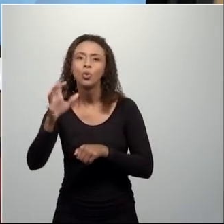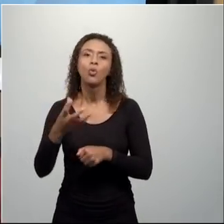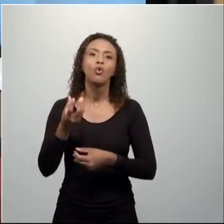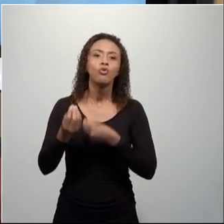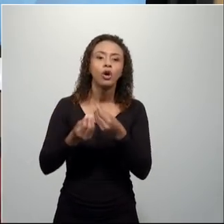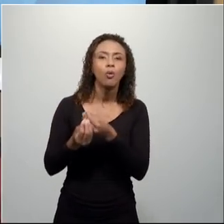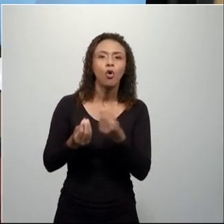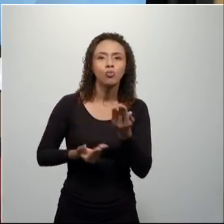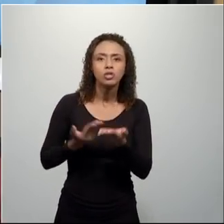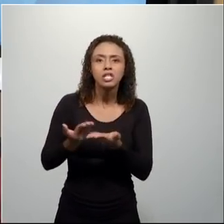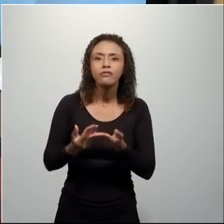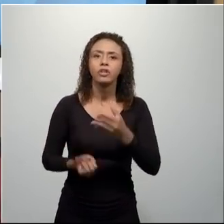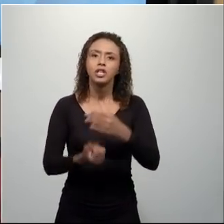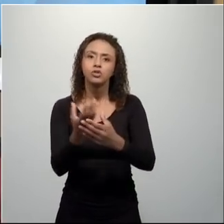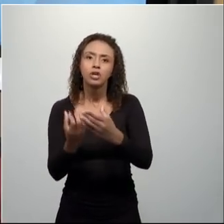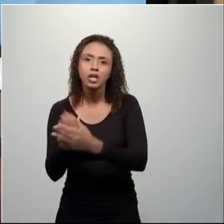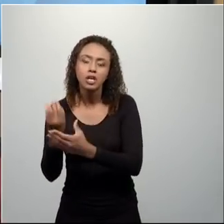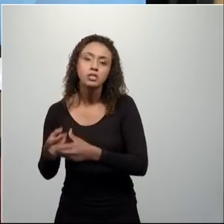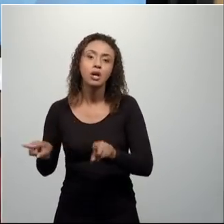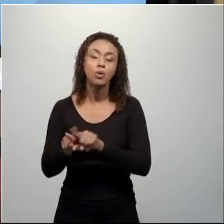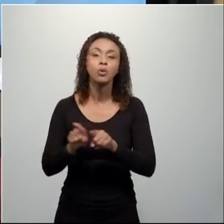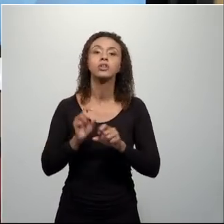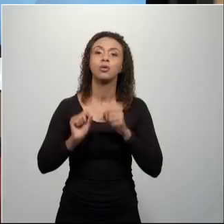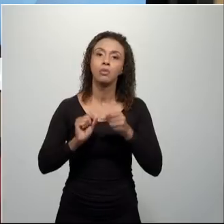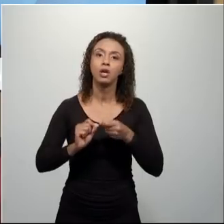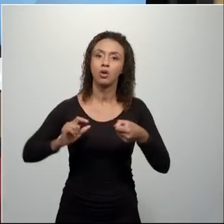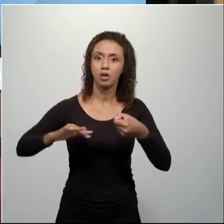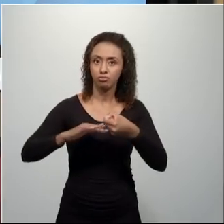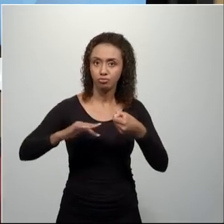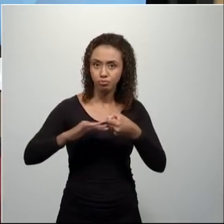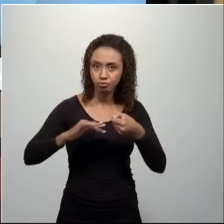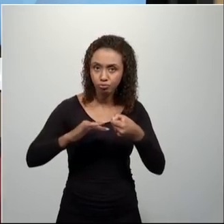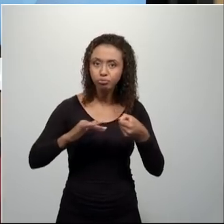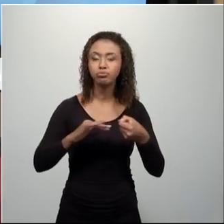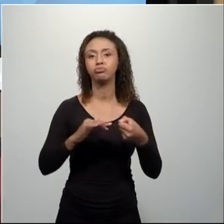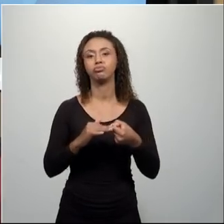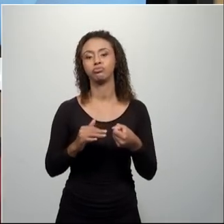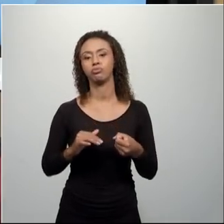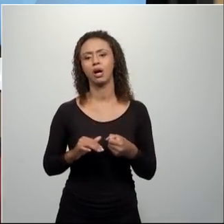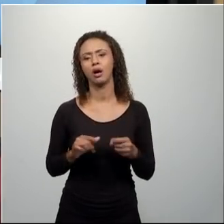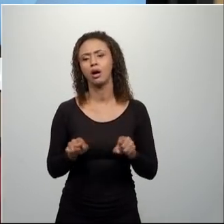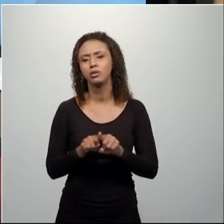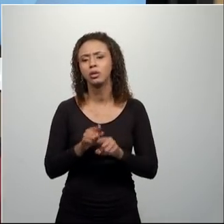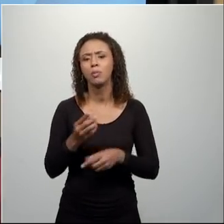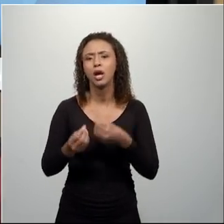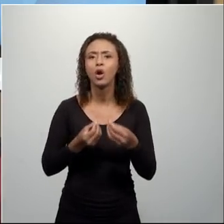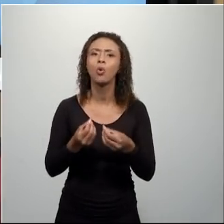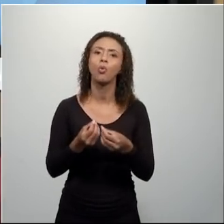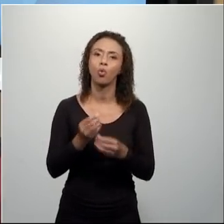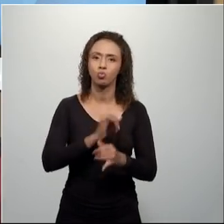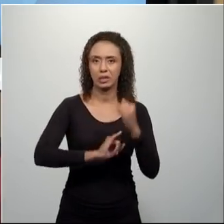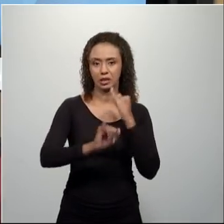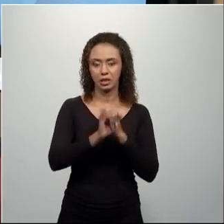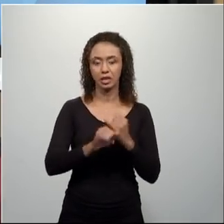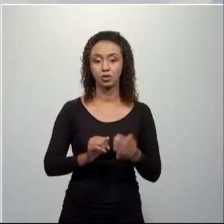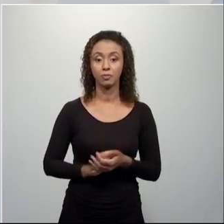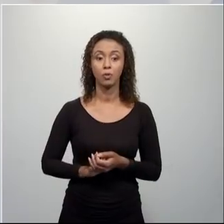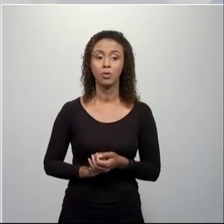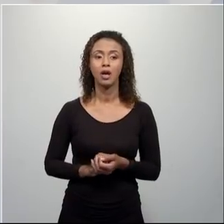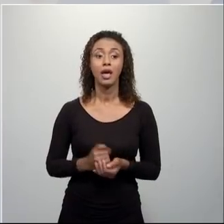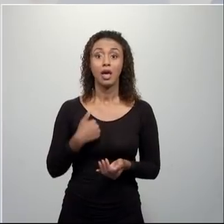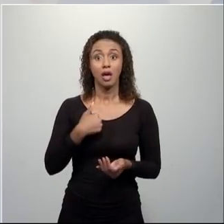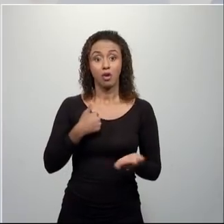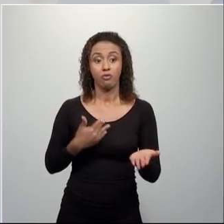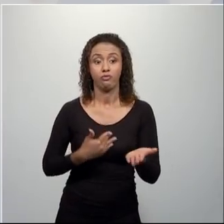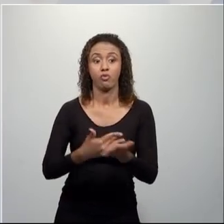centros de processamento de dados data center e e virtualização então eu falar um pouco mais disso aqui eventualmente de uma